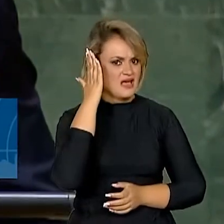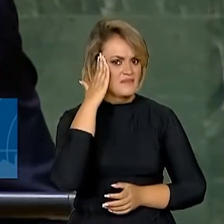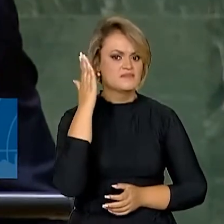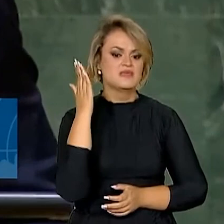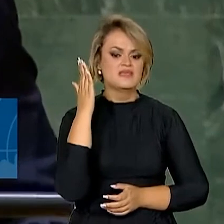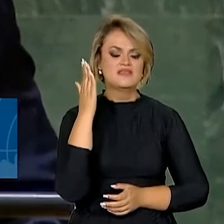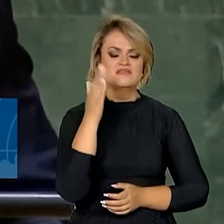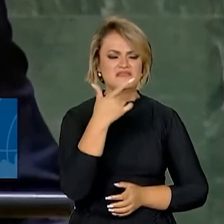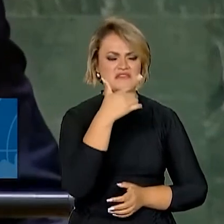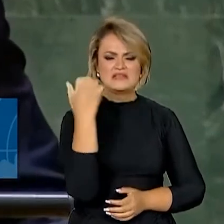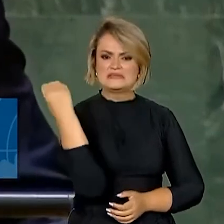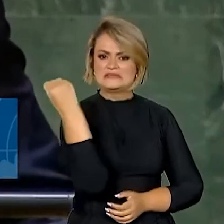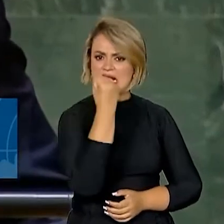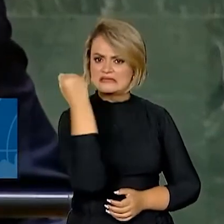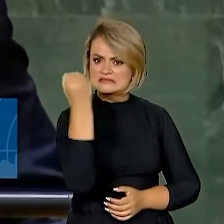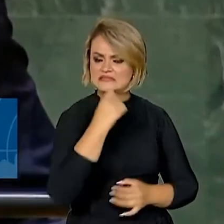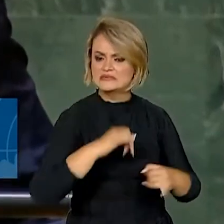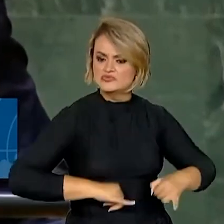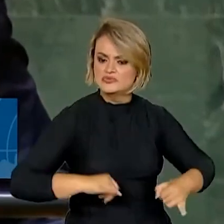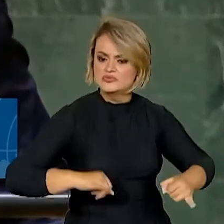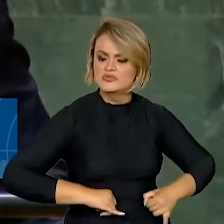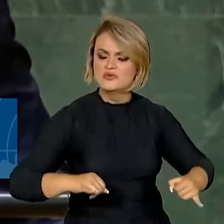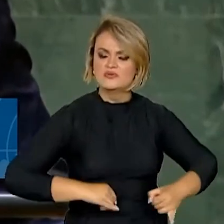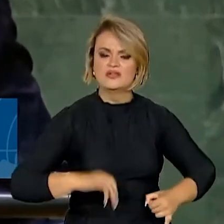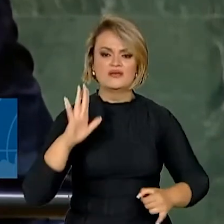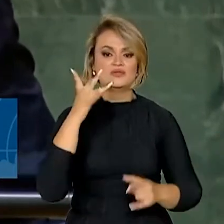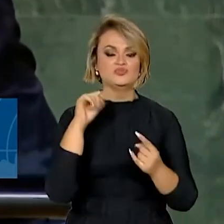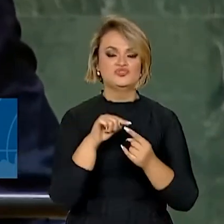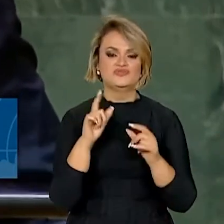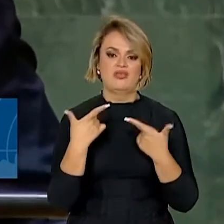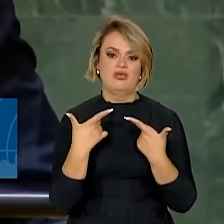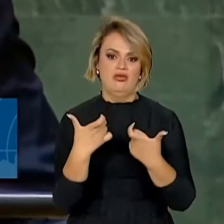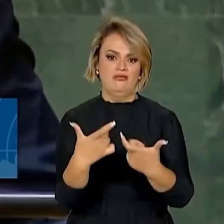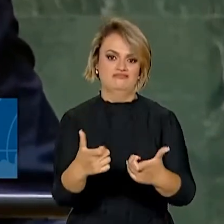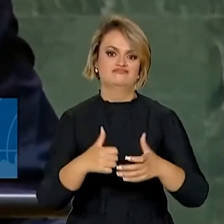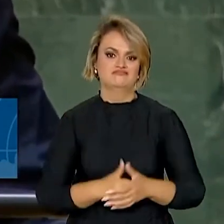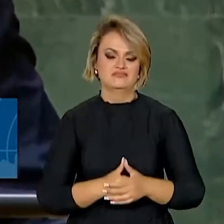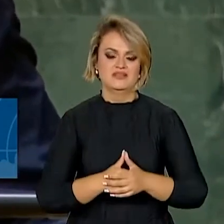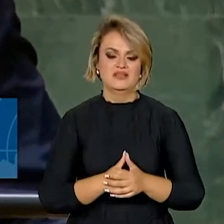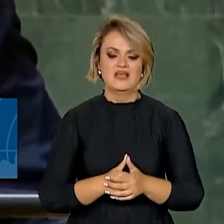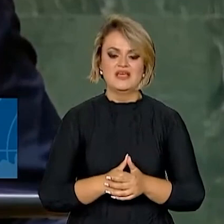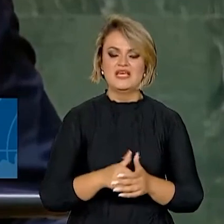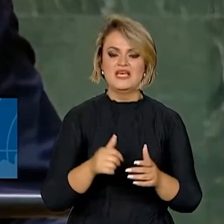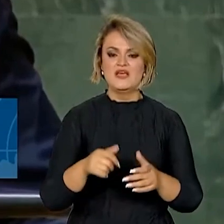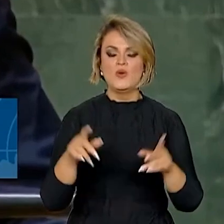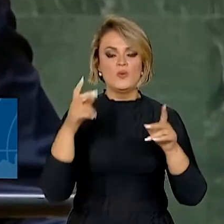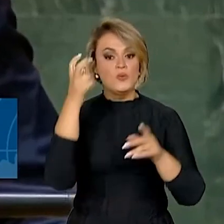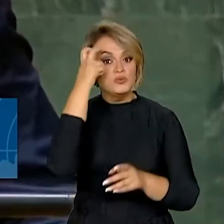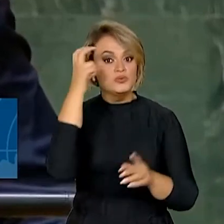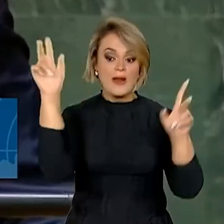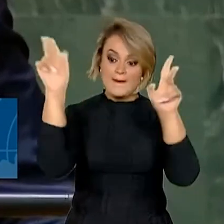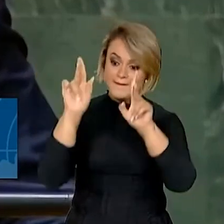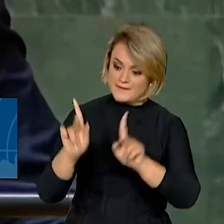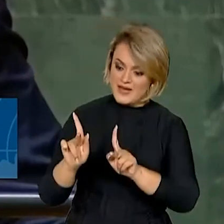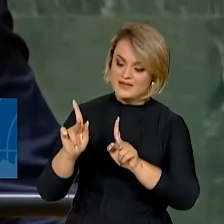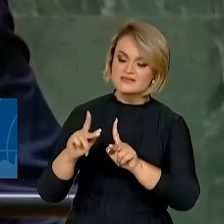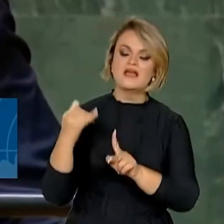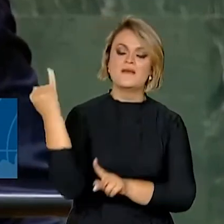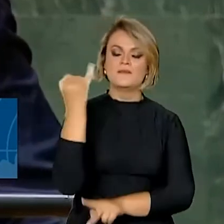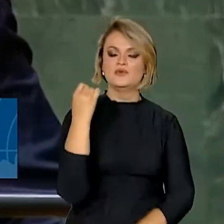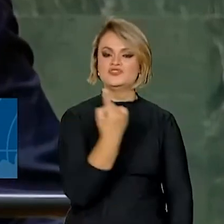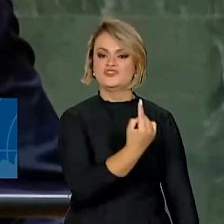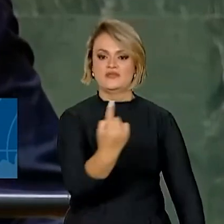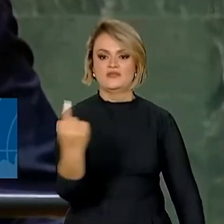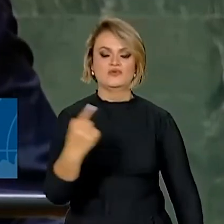os horrores e os sofrimentos produzidos por todas as guerras. A promoção de uma cultura de paz é um dever de todos